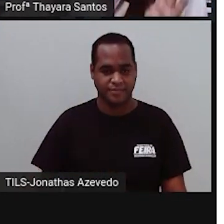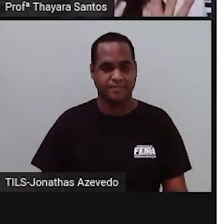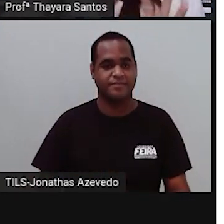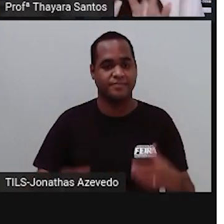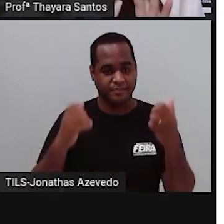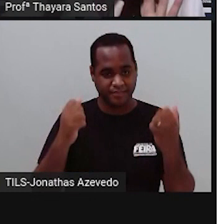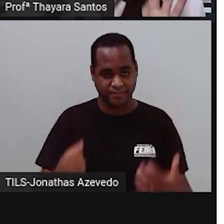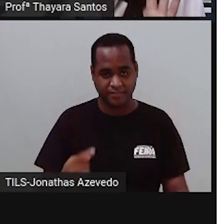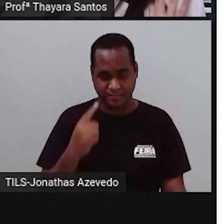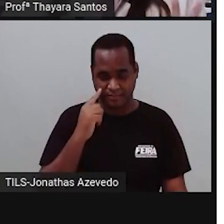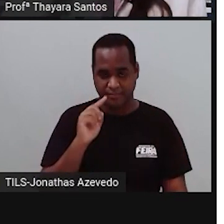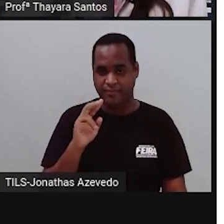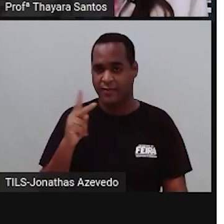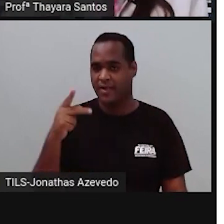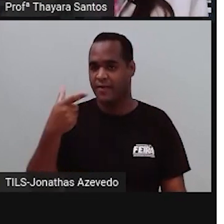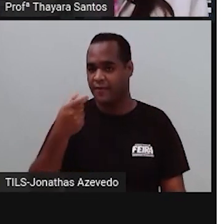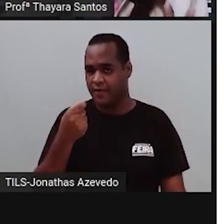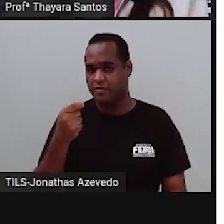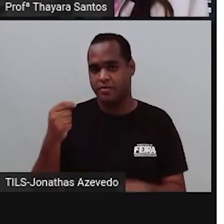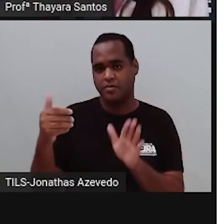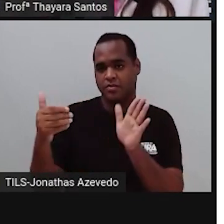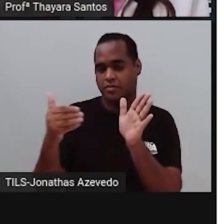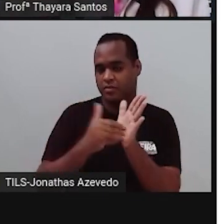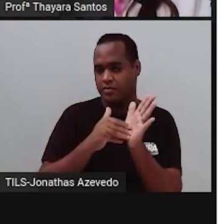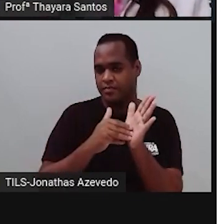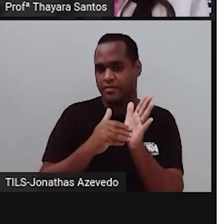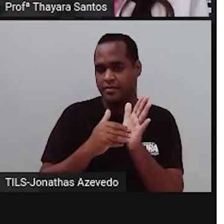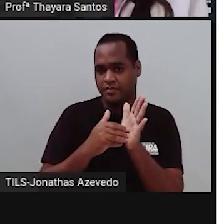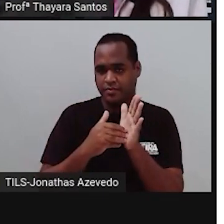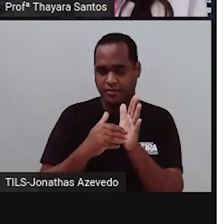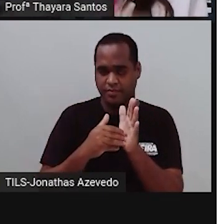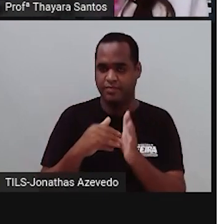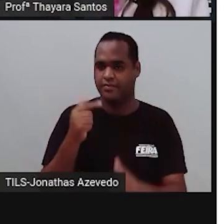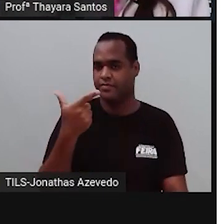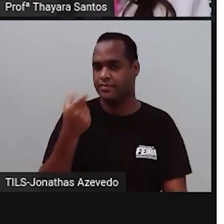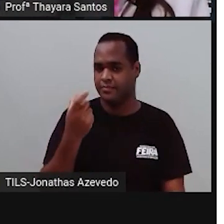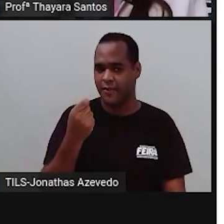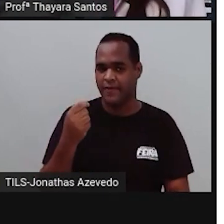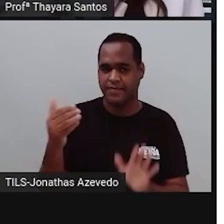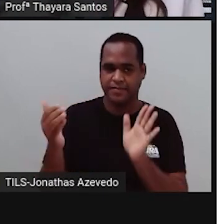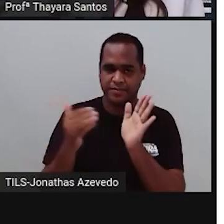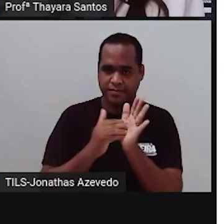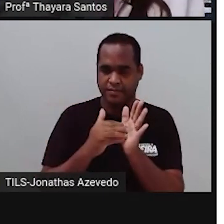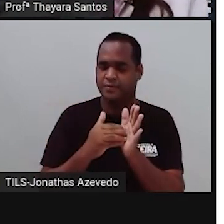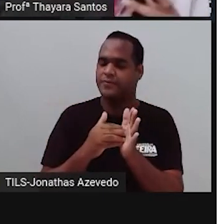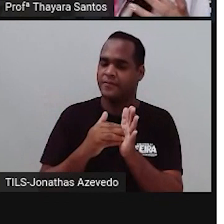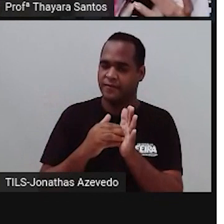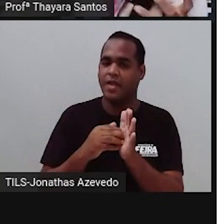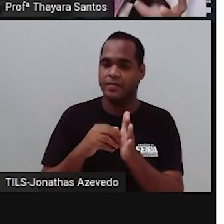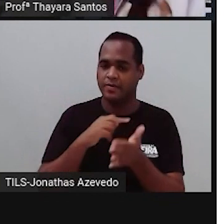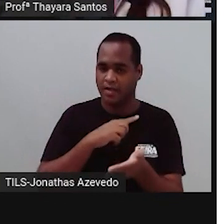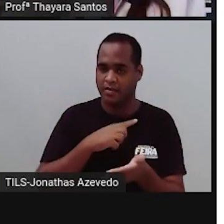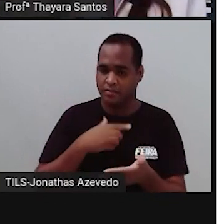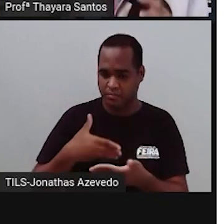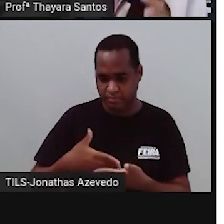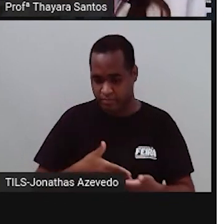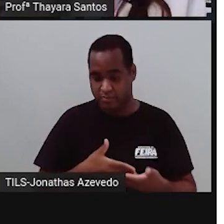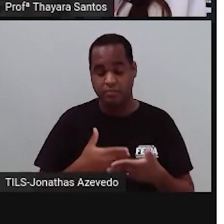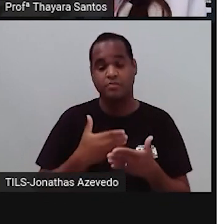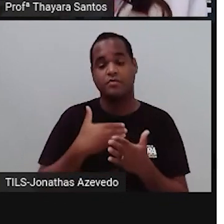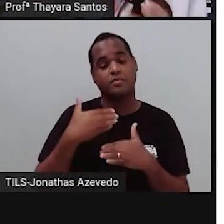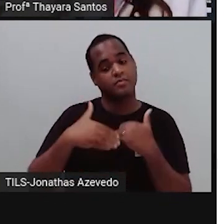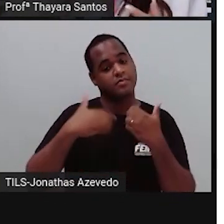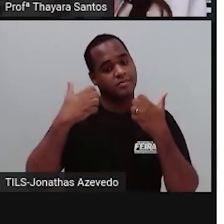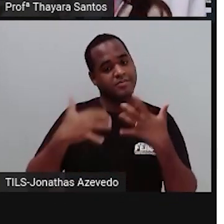Então, aí da semana 20 até o final, na verdade, da semana 20 até o final da gestação, ele vai desenvolvendo